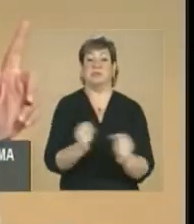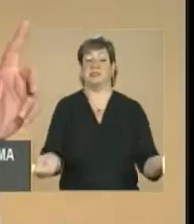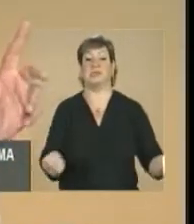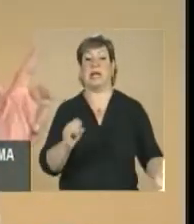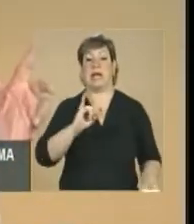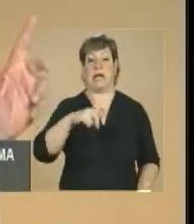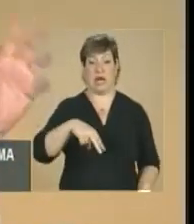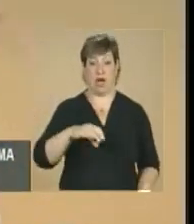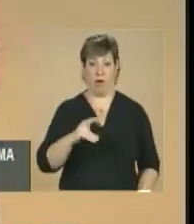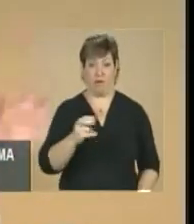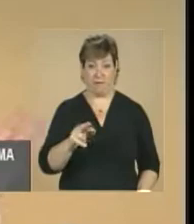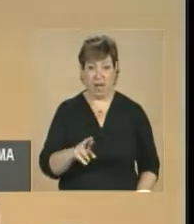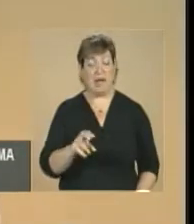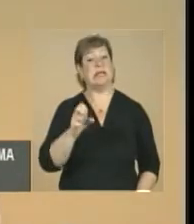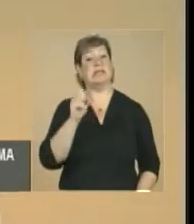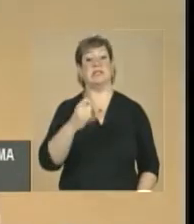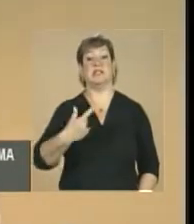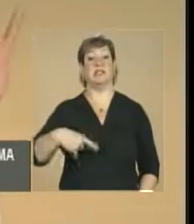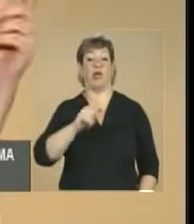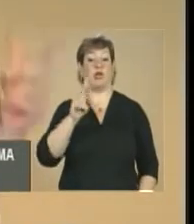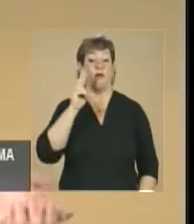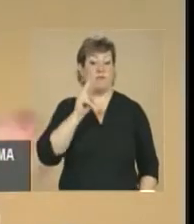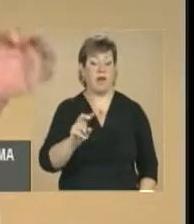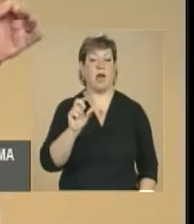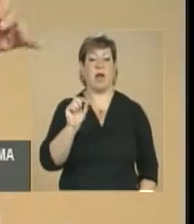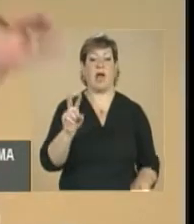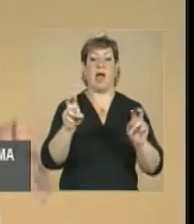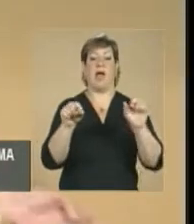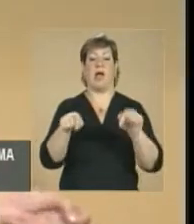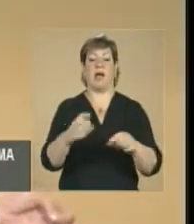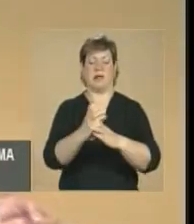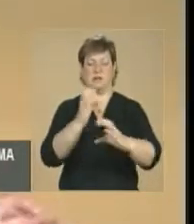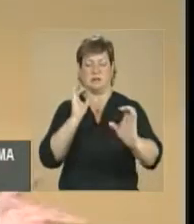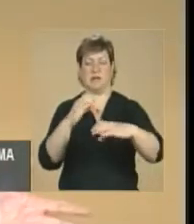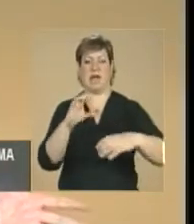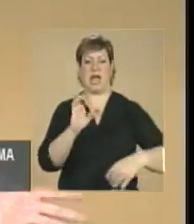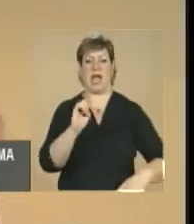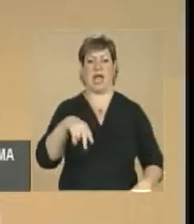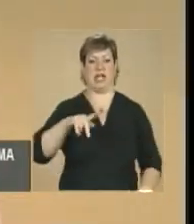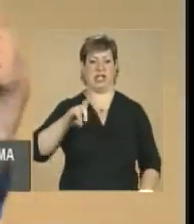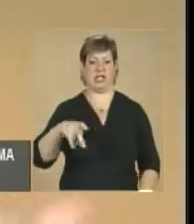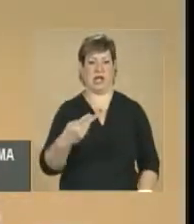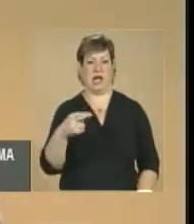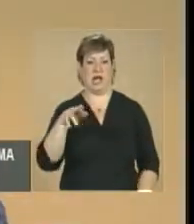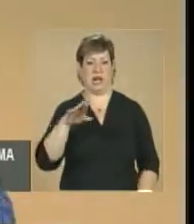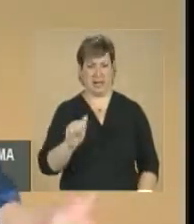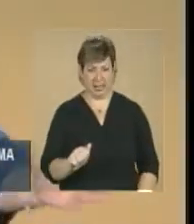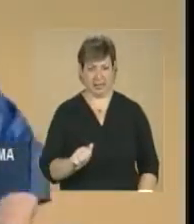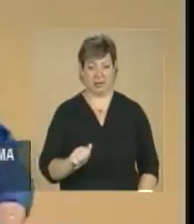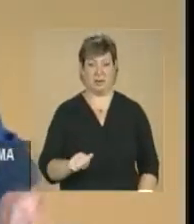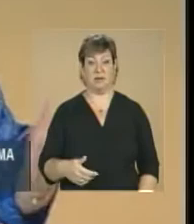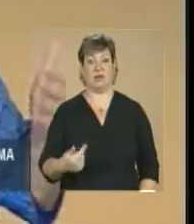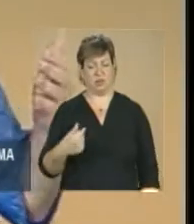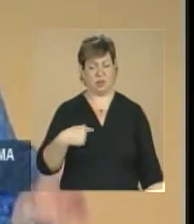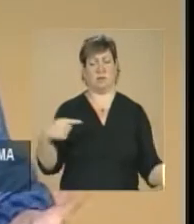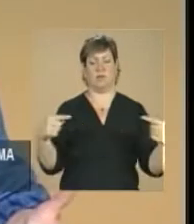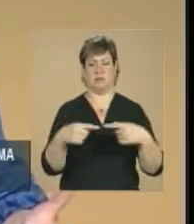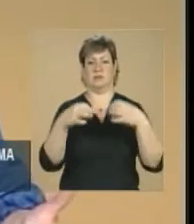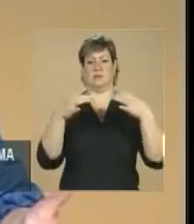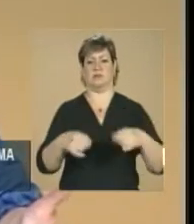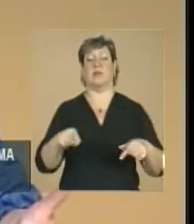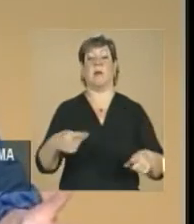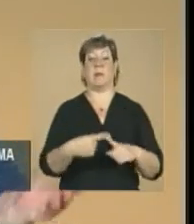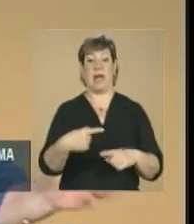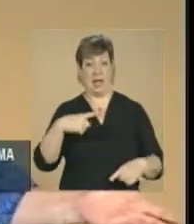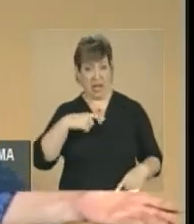você não olha a questão da engenharia. Eu concordo em gênero, número e grau, eu vivi isso na maior